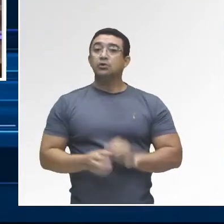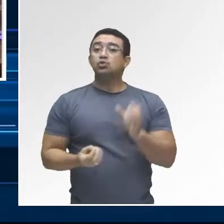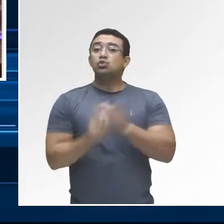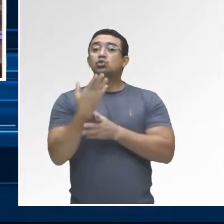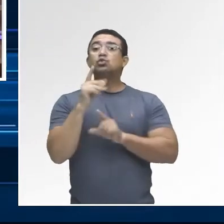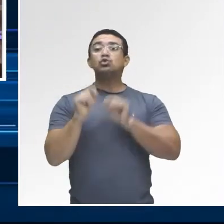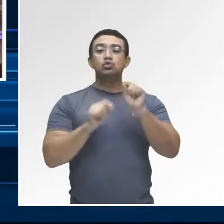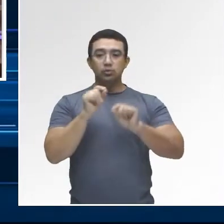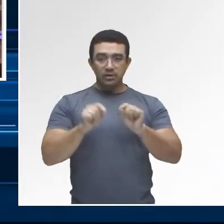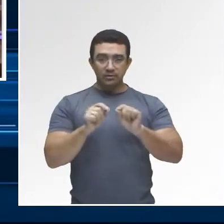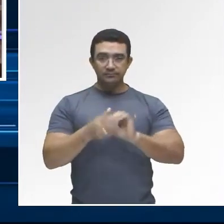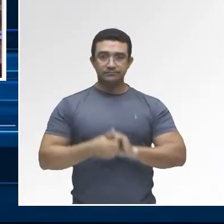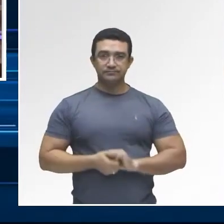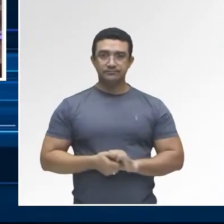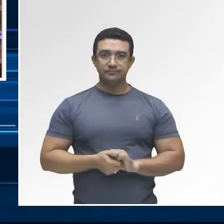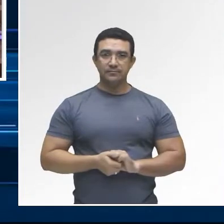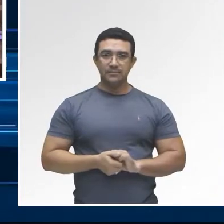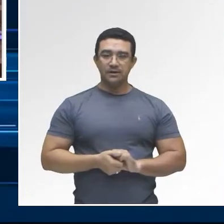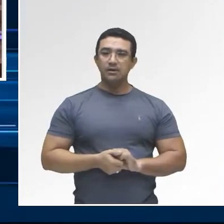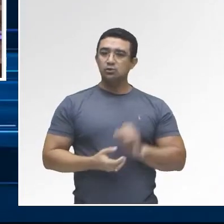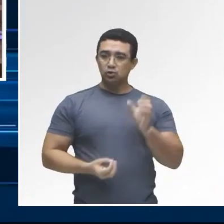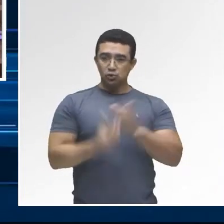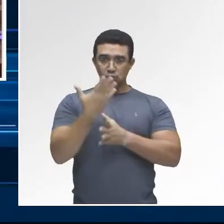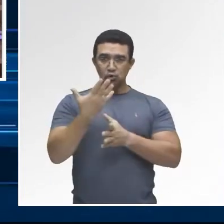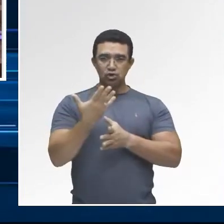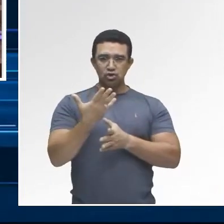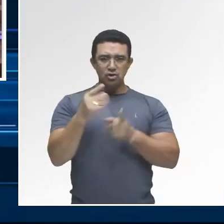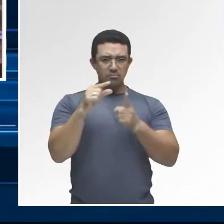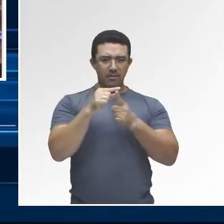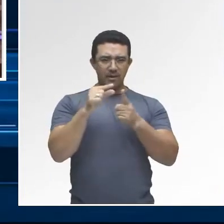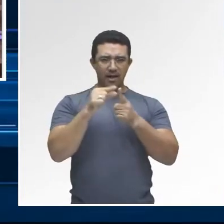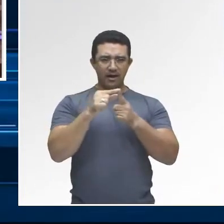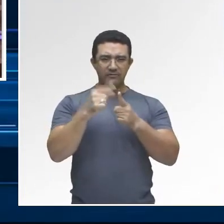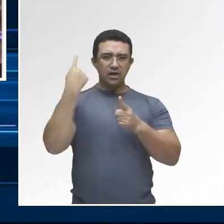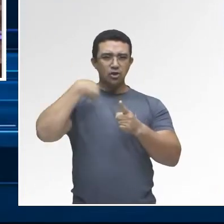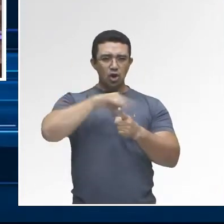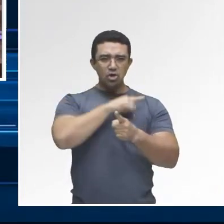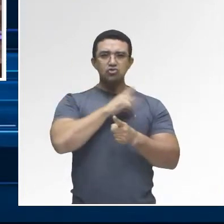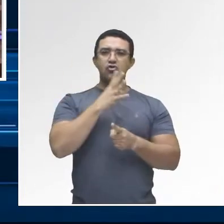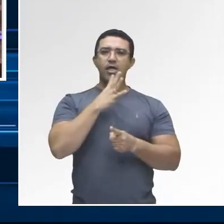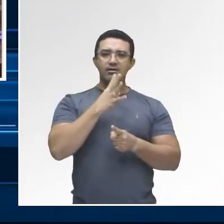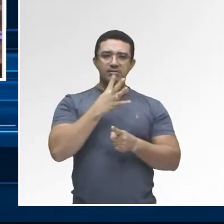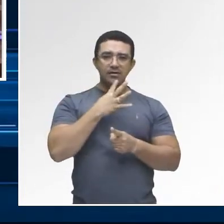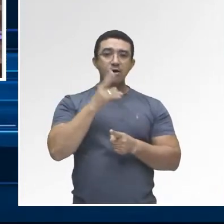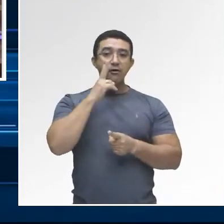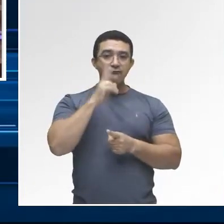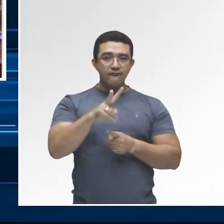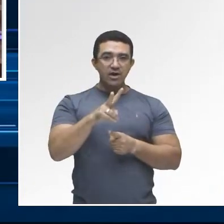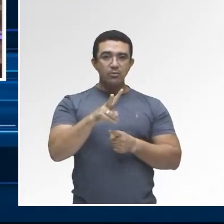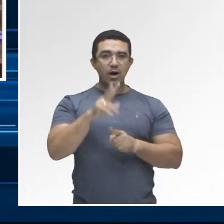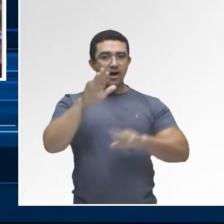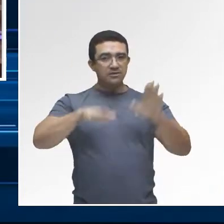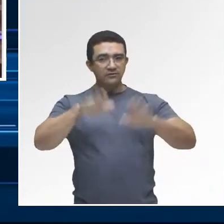surgir uma palavra que nós conhecemos, que nós utilizamos, que nós vemos em nossos documentos. Vai surgir